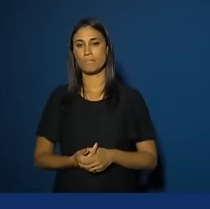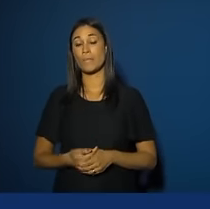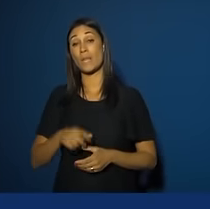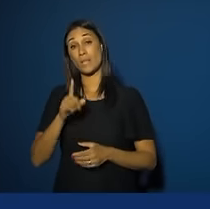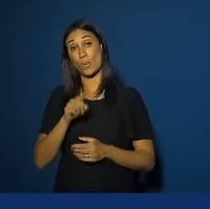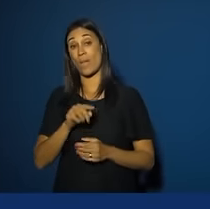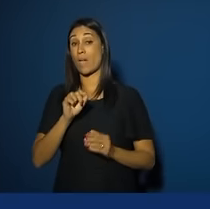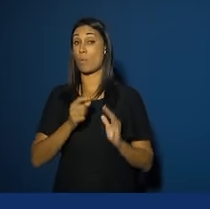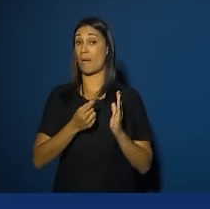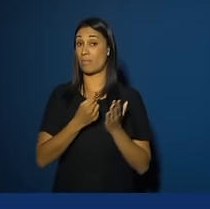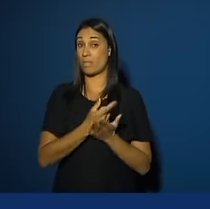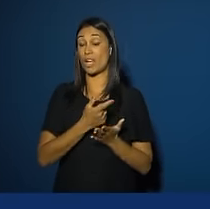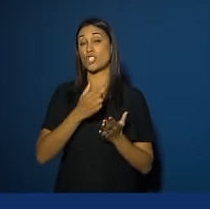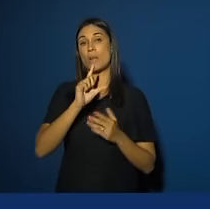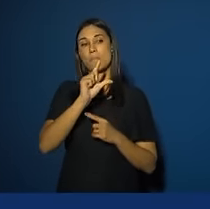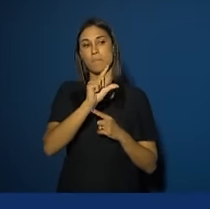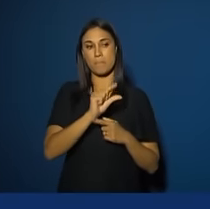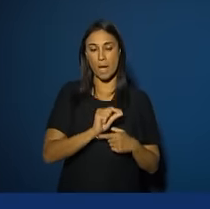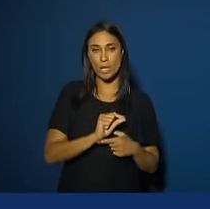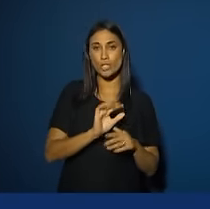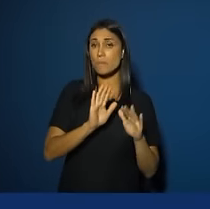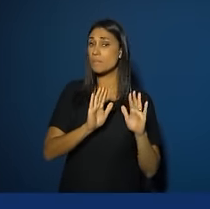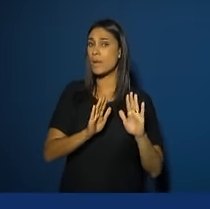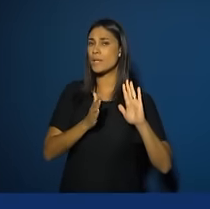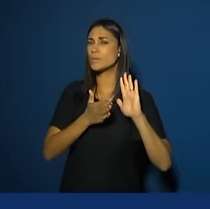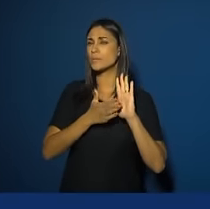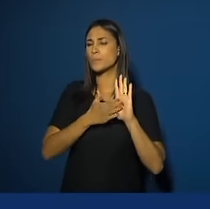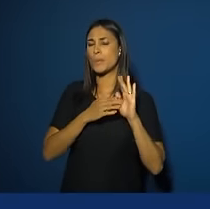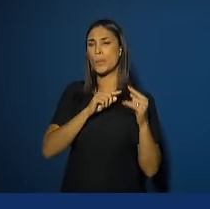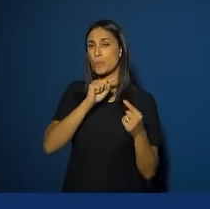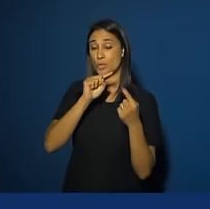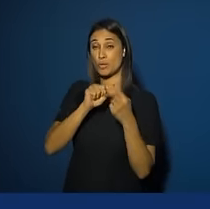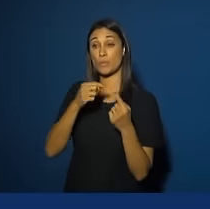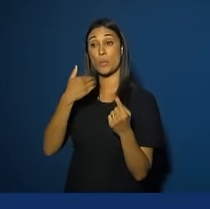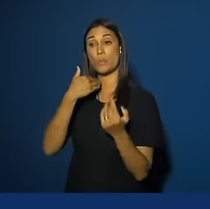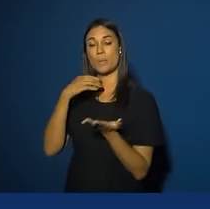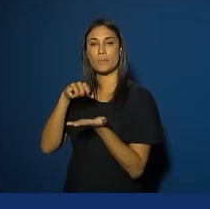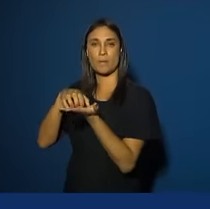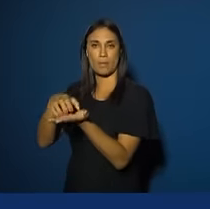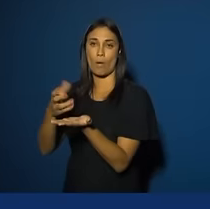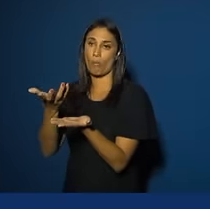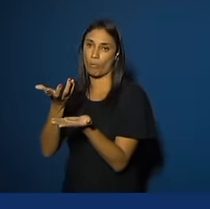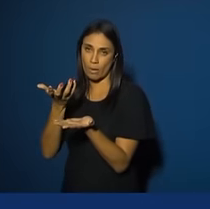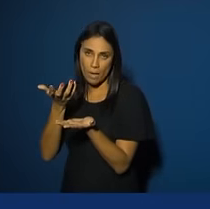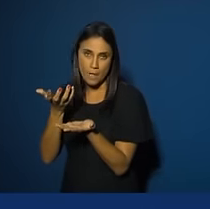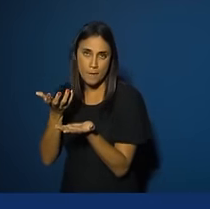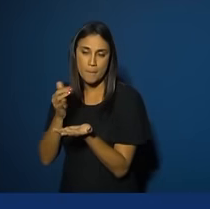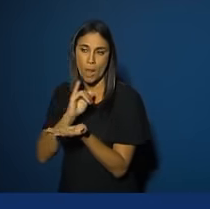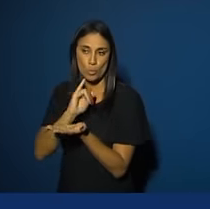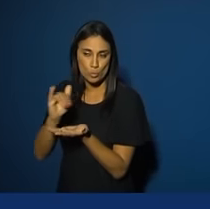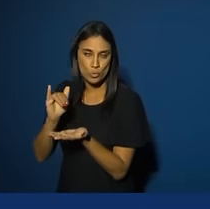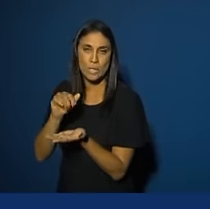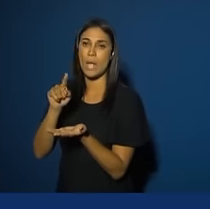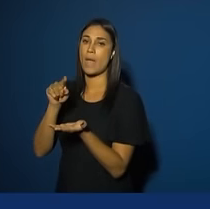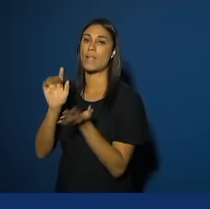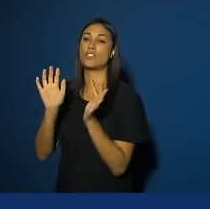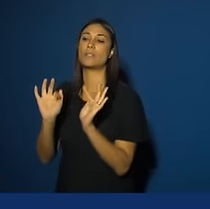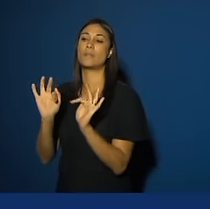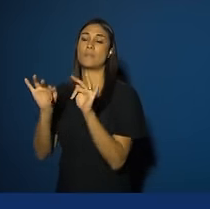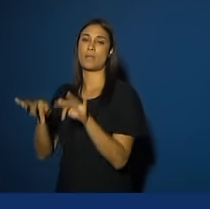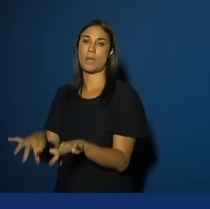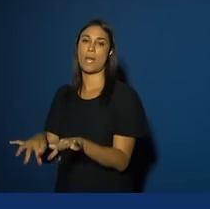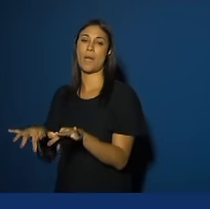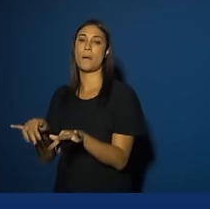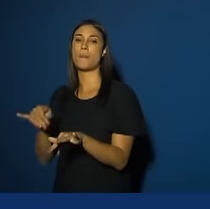uma taxa de inflação baixa. Acho que o plano que o Banco Central anuncia de terminar num